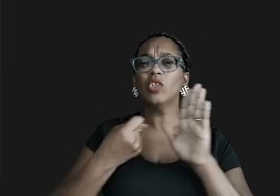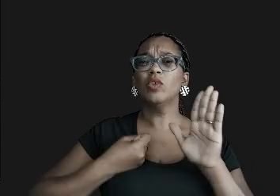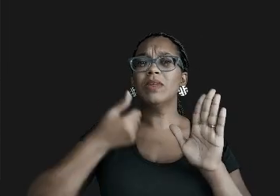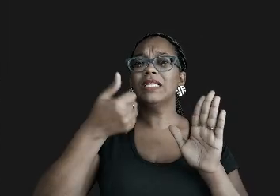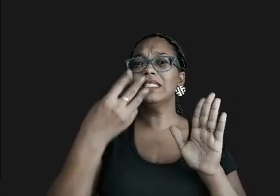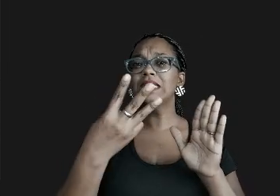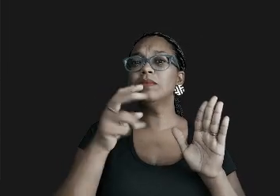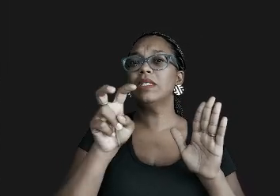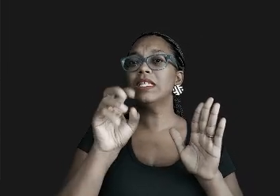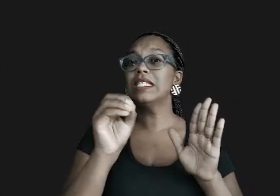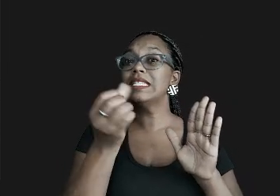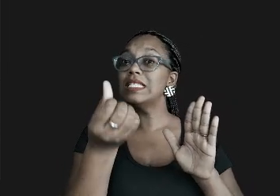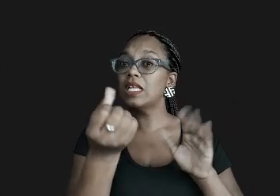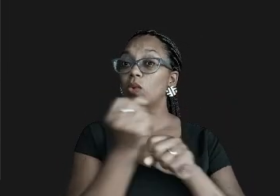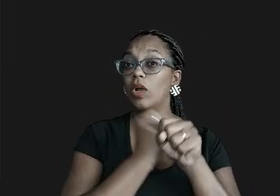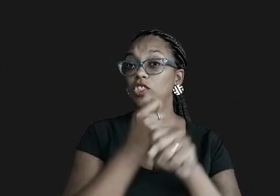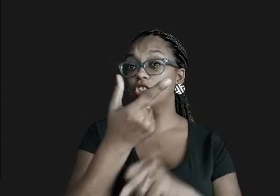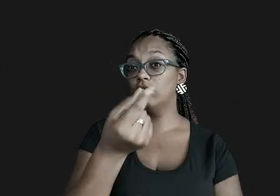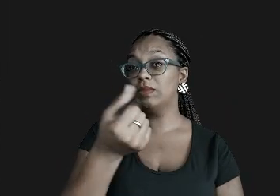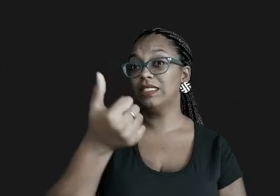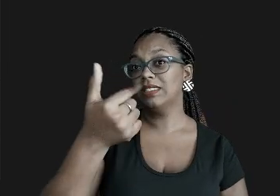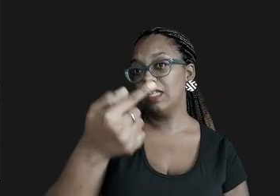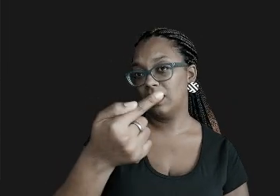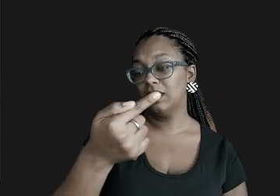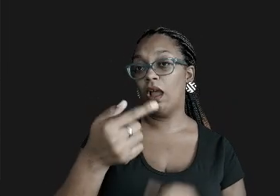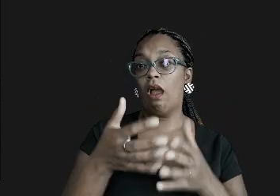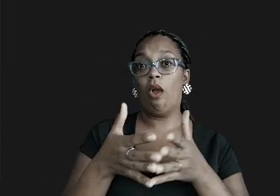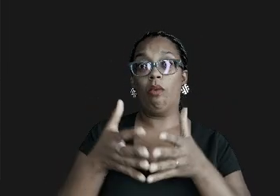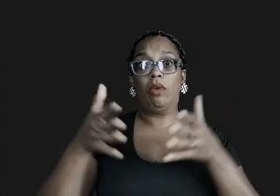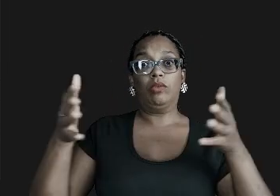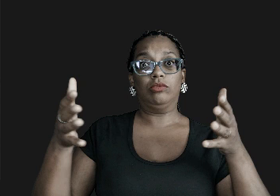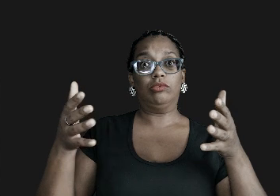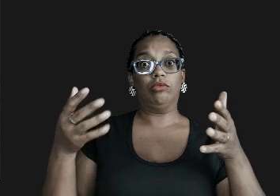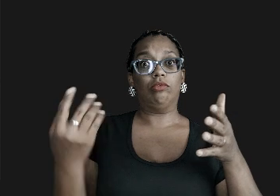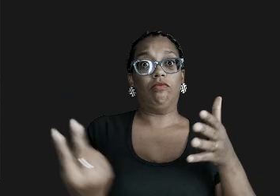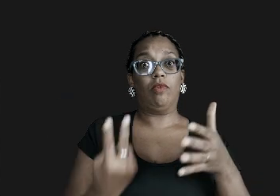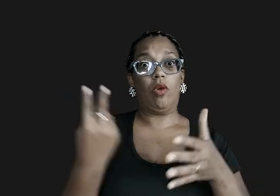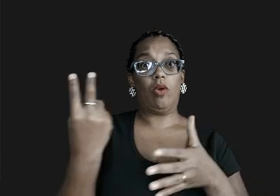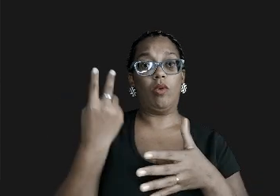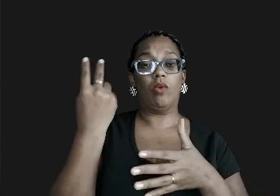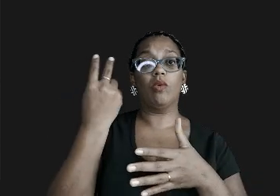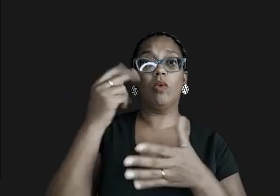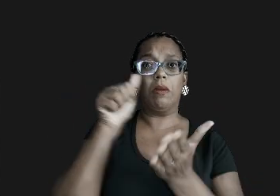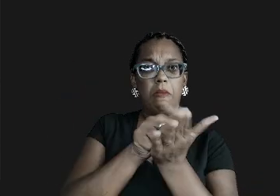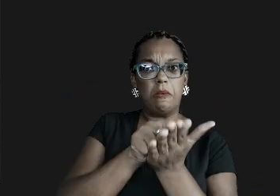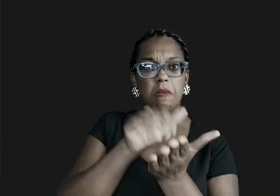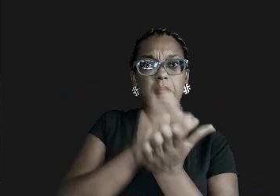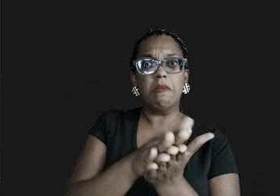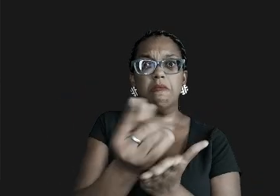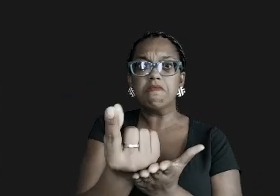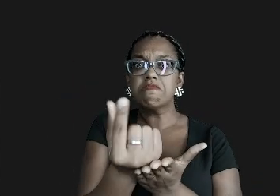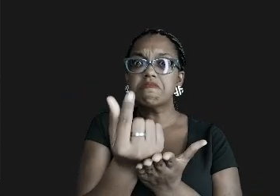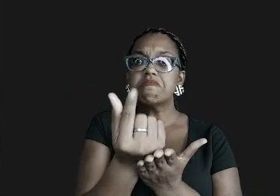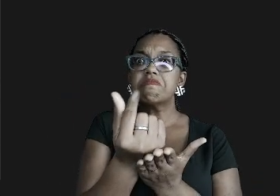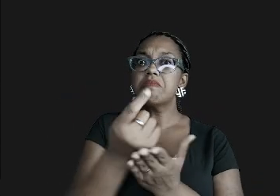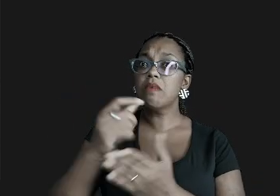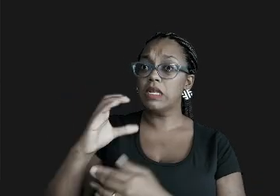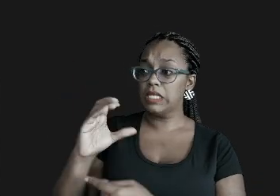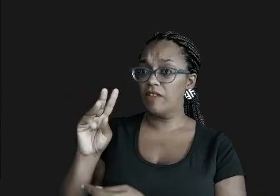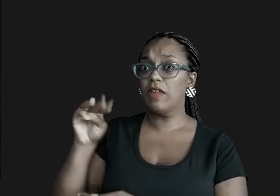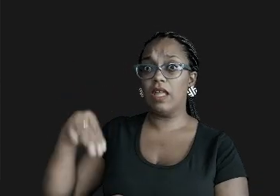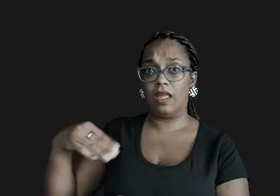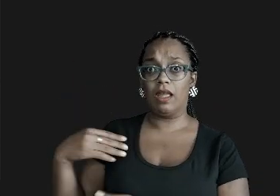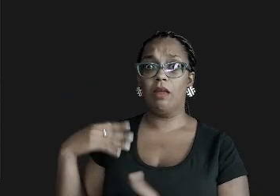foi a lei 13.506 de 2017 que aumentou o valor das taxas das multas que podem ser impostas pela